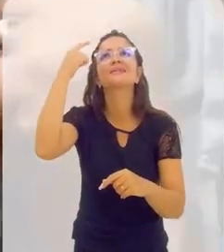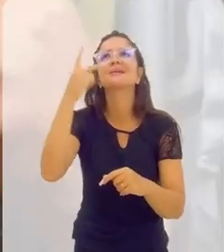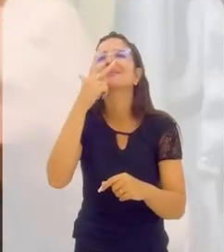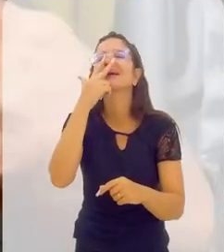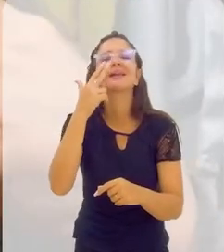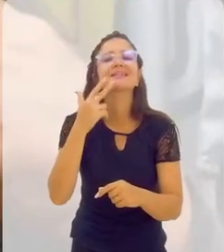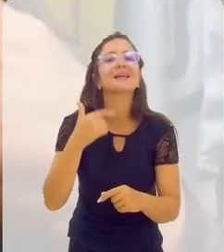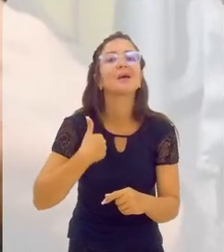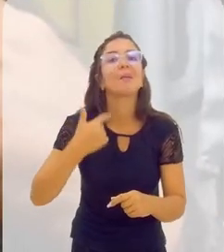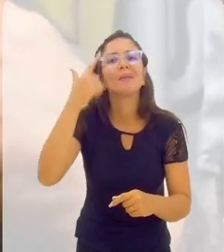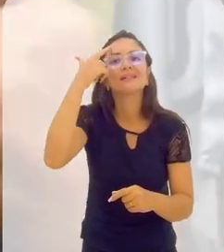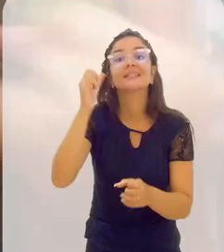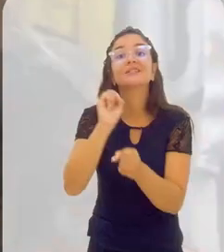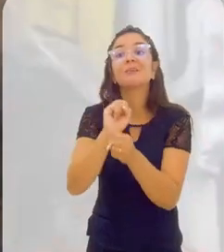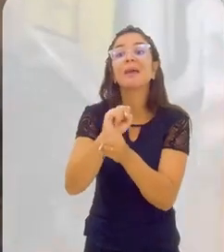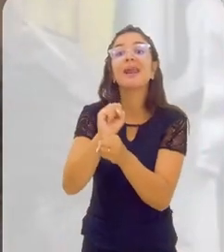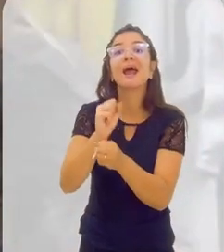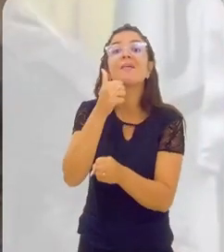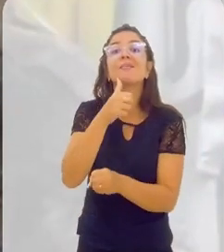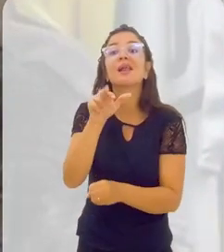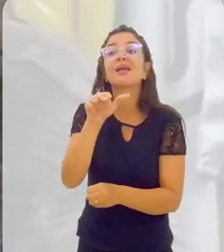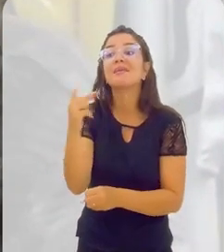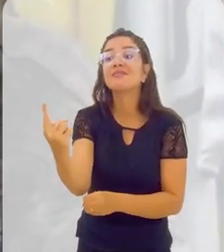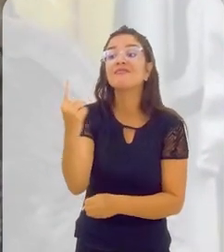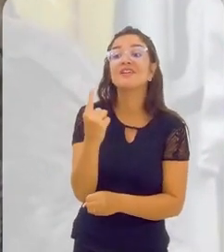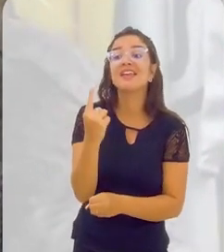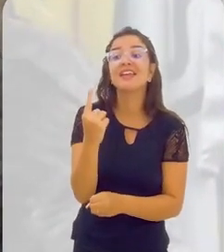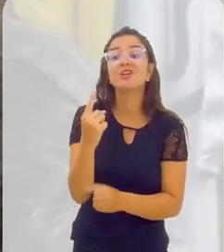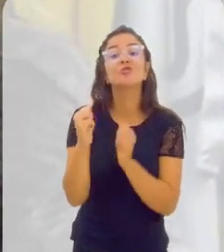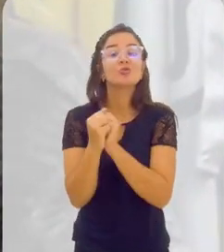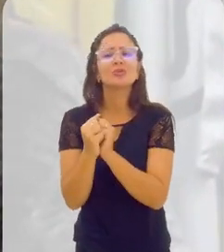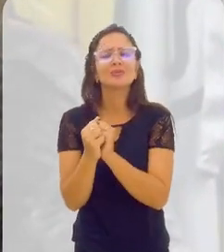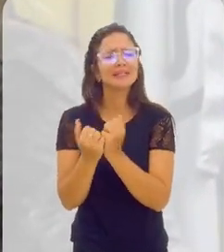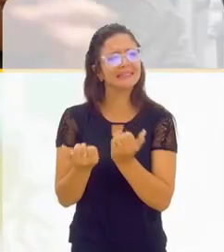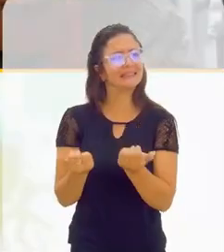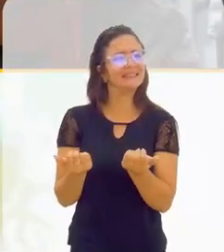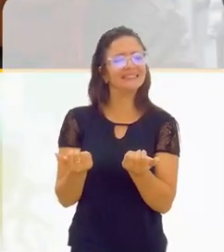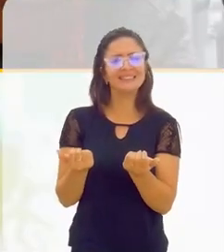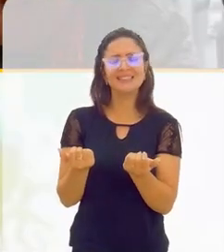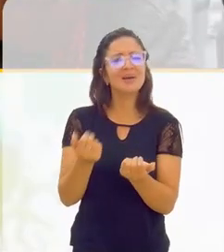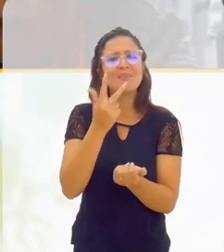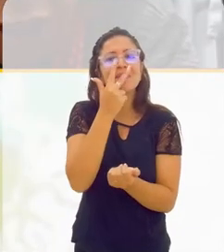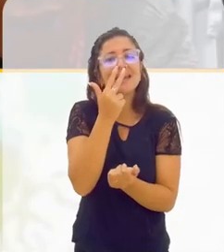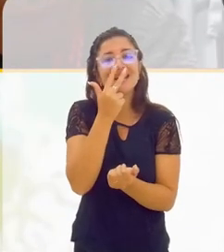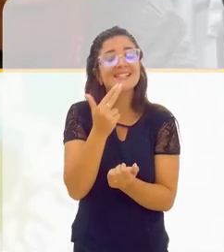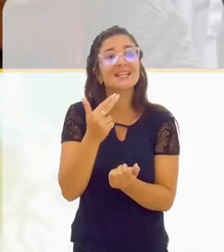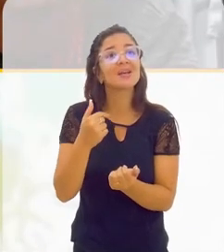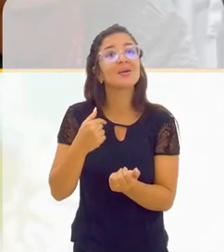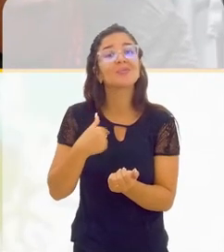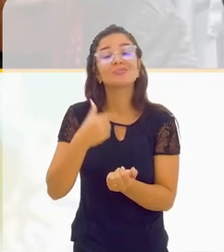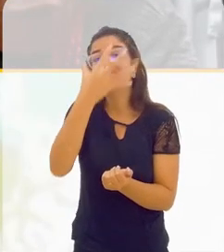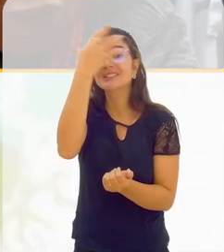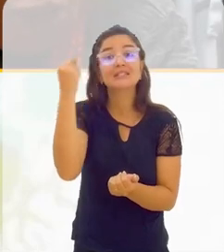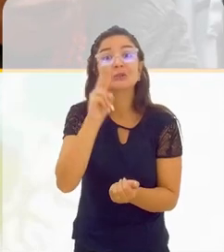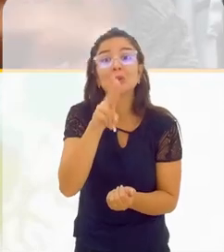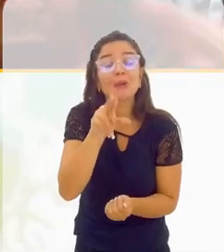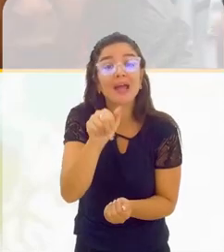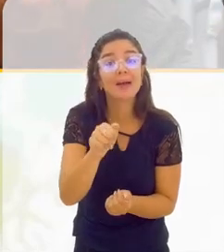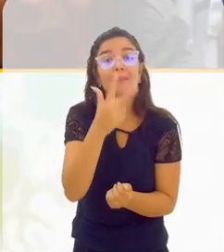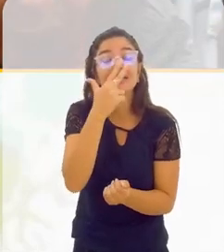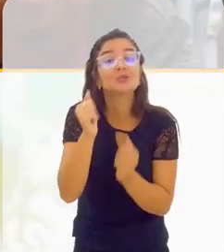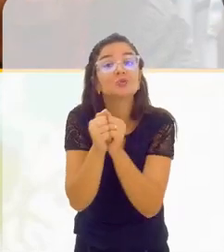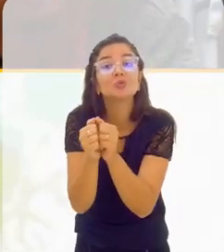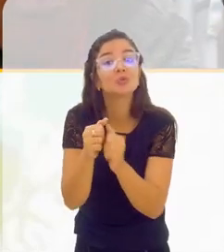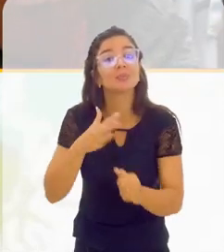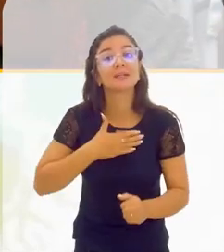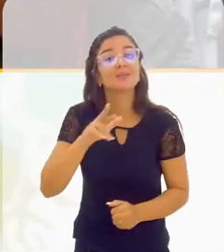ela chegar na minha cabeça vou esperar ela chegar Porque eu quero ver Relaxa disso ela faz parte da minha vida até hoje em